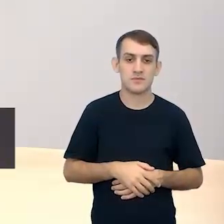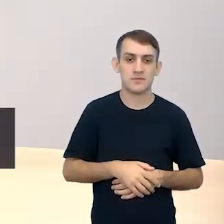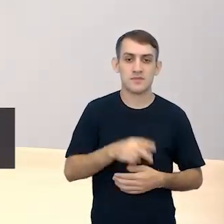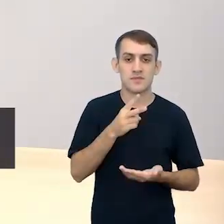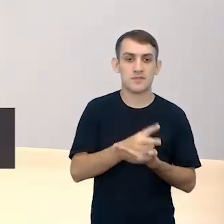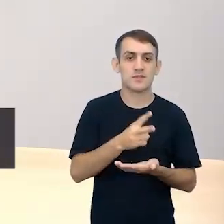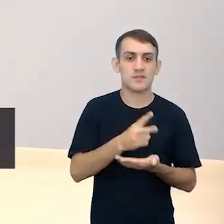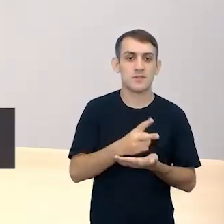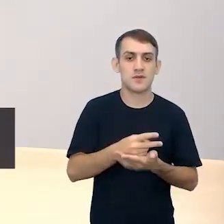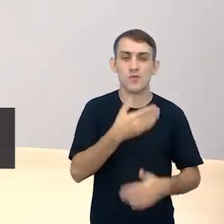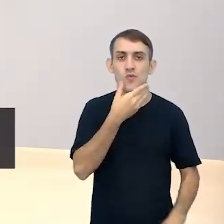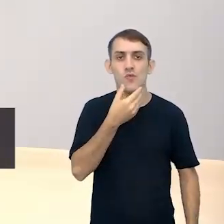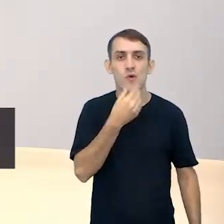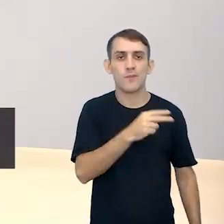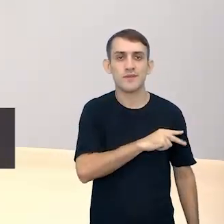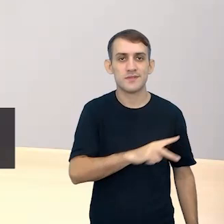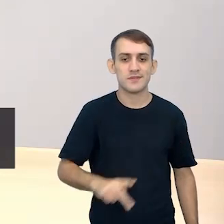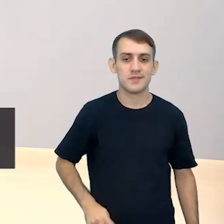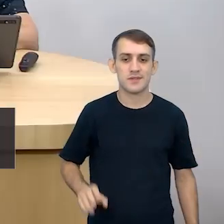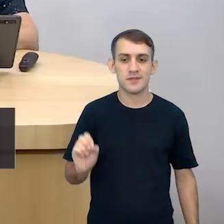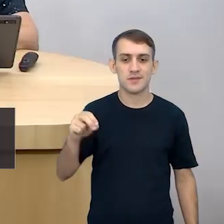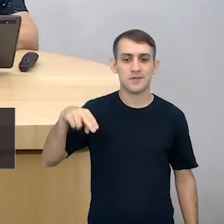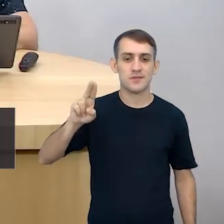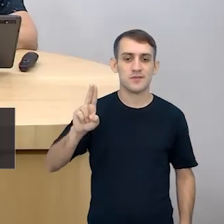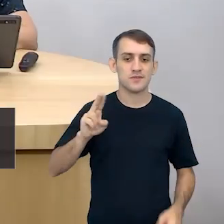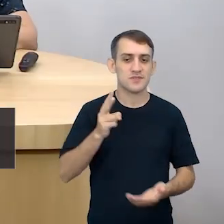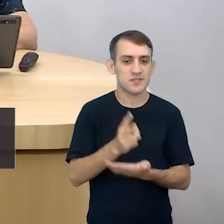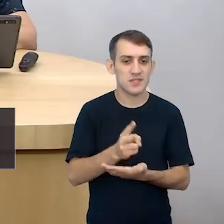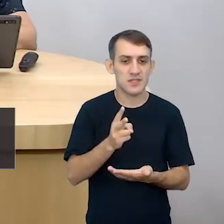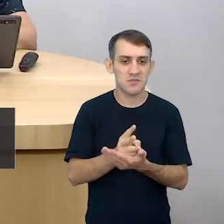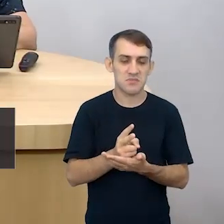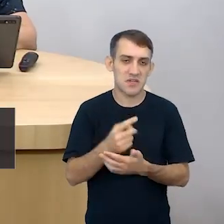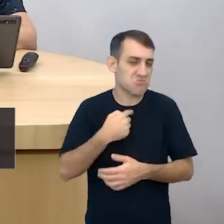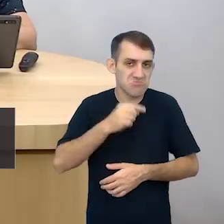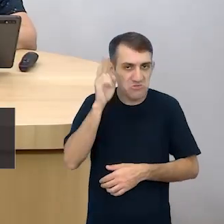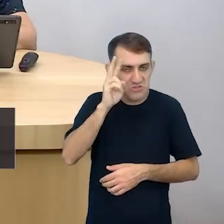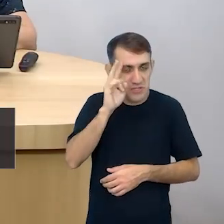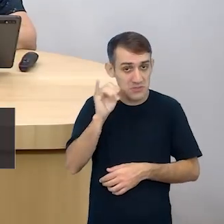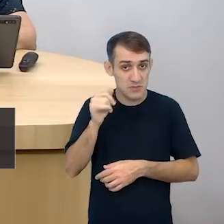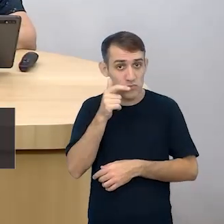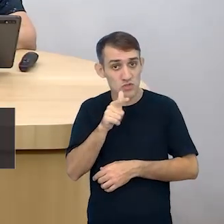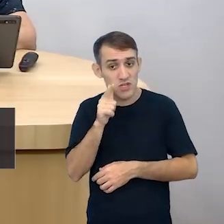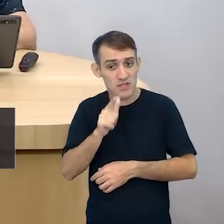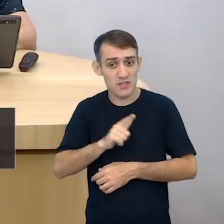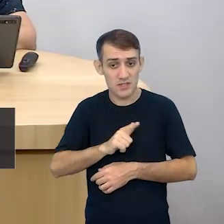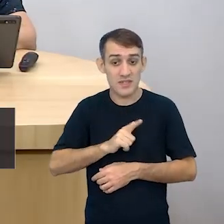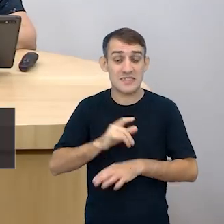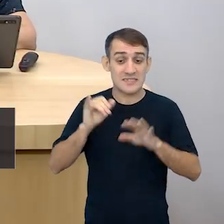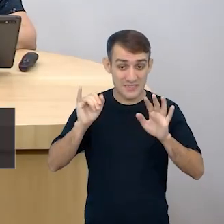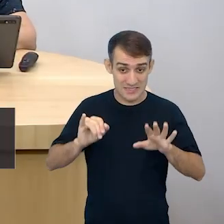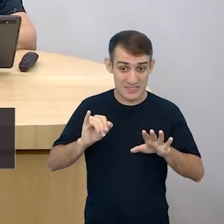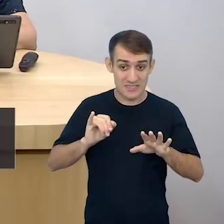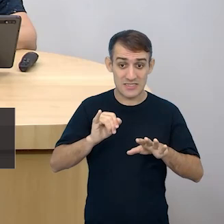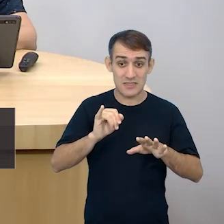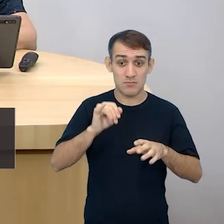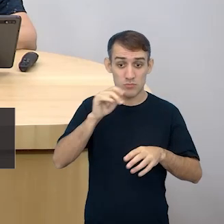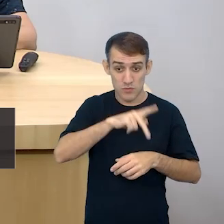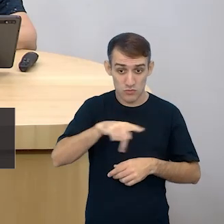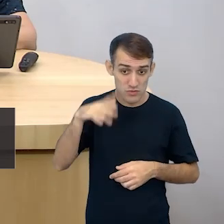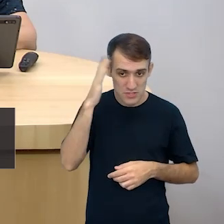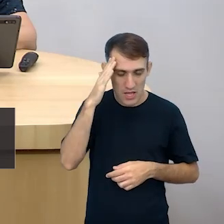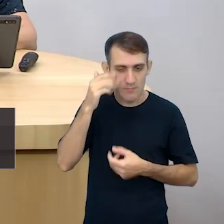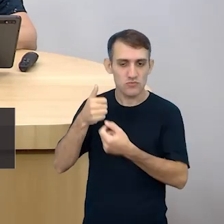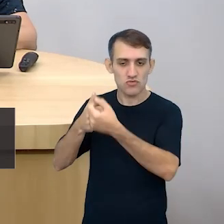presidente da ONU. Eu também, não lembro de... Que eu me recorde, se os professores souberem, podem nos ajudar aqui no